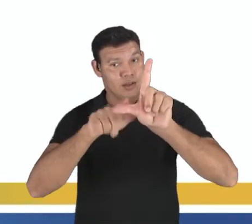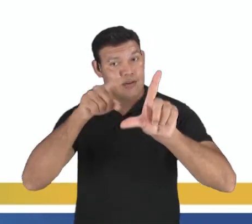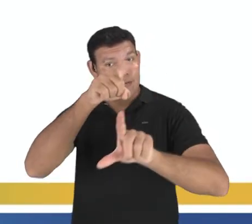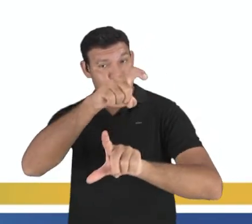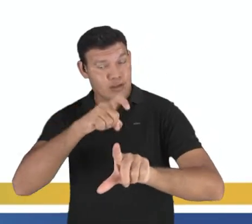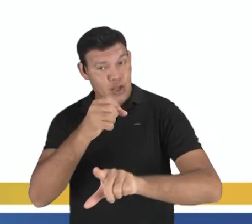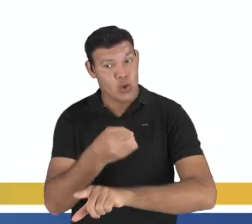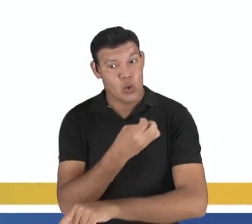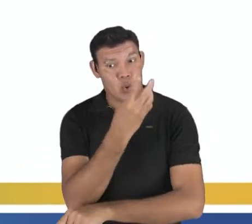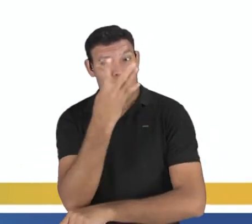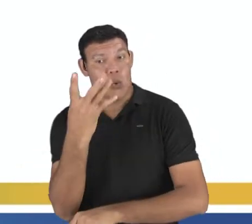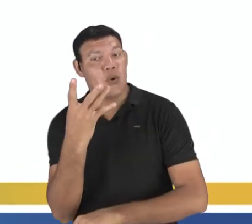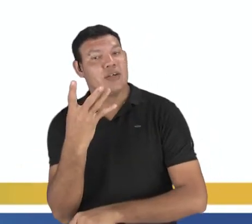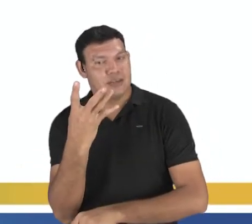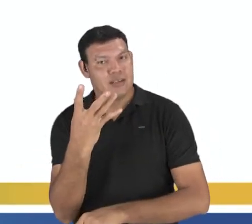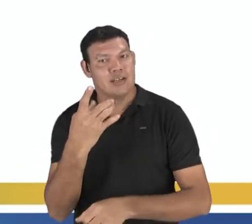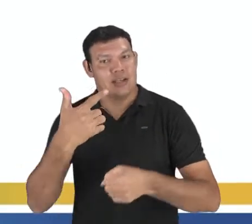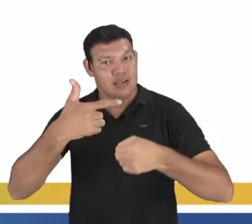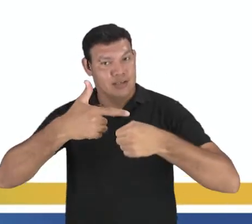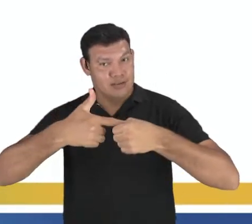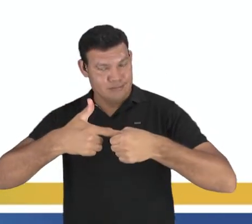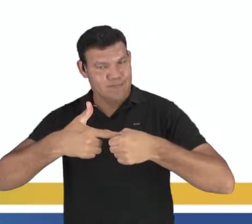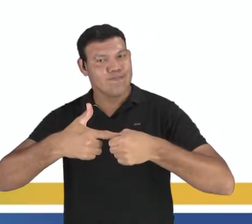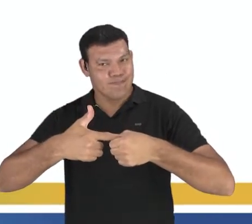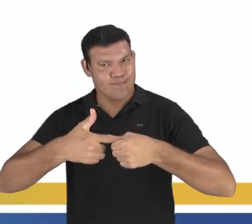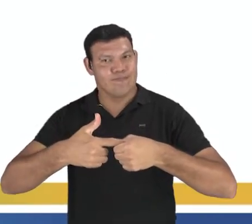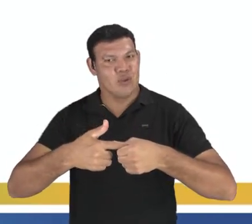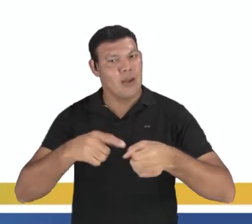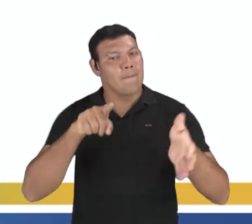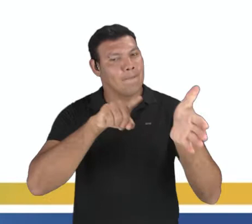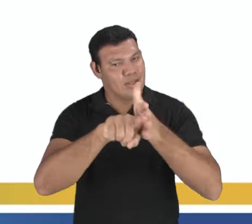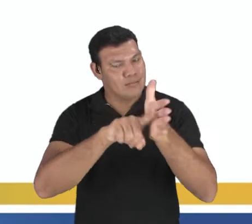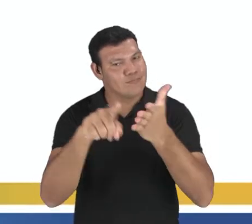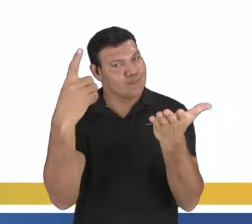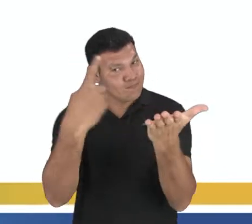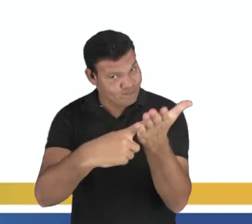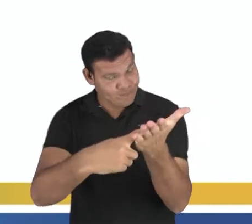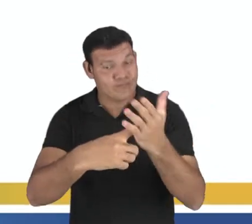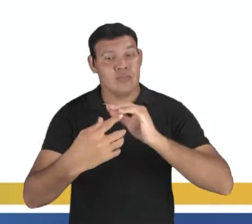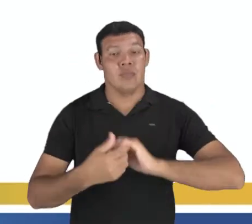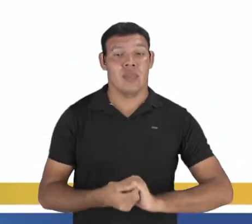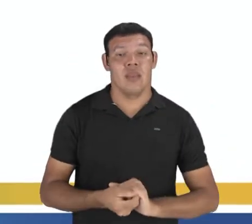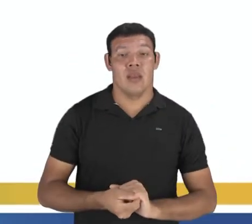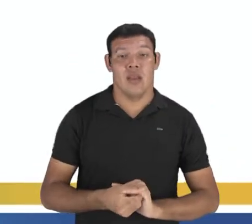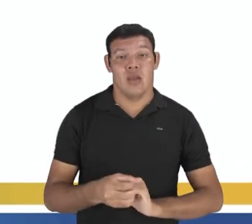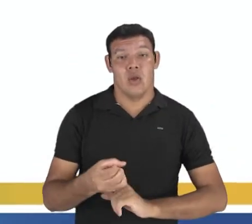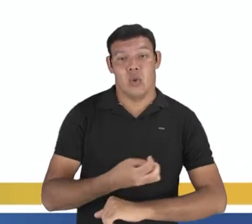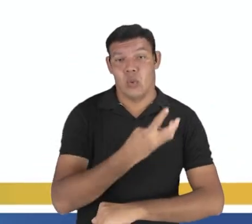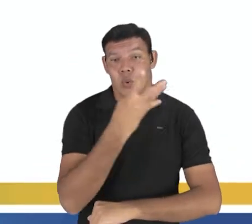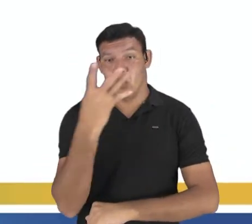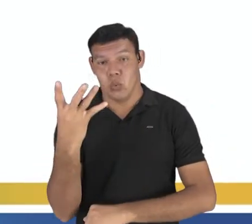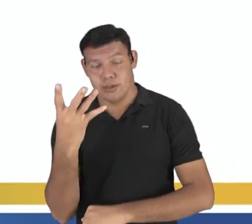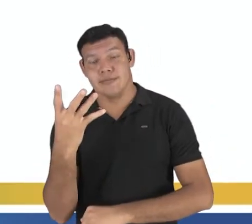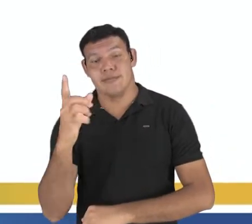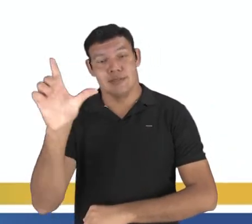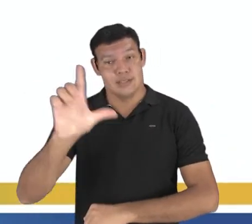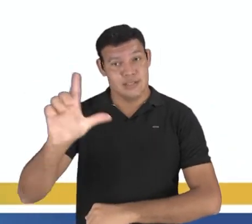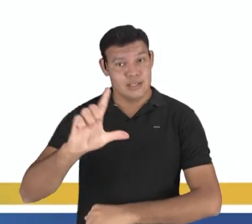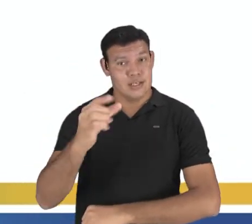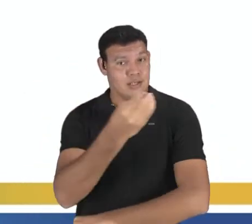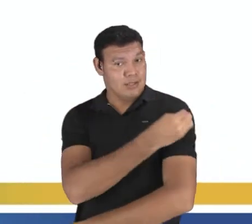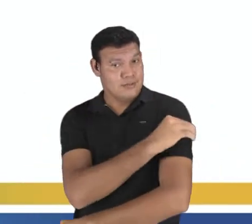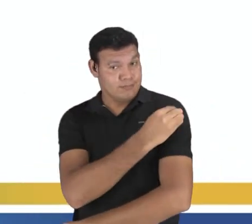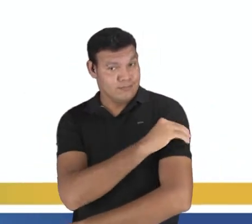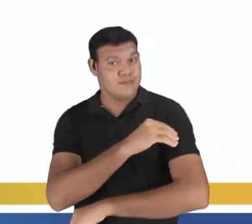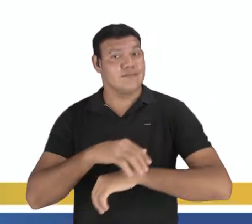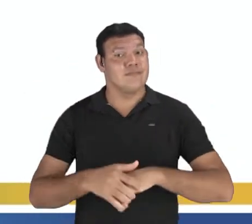quantidade de litros de gasolina, conforme o nosso enunciado. A quantidade de litros de álcool pode ser